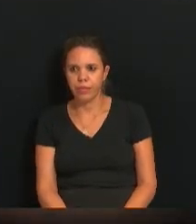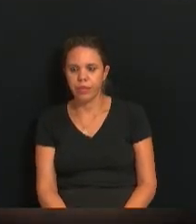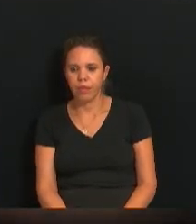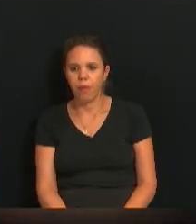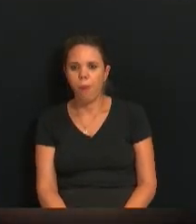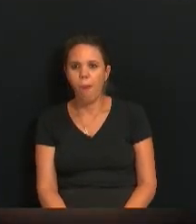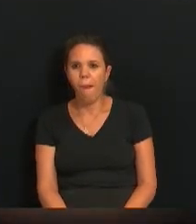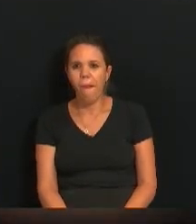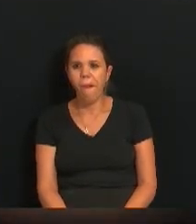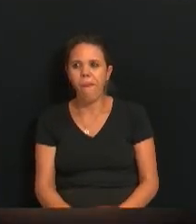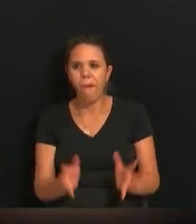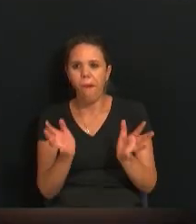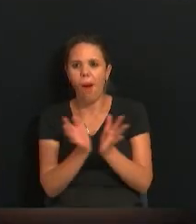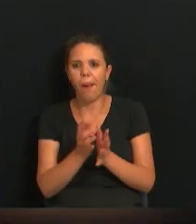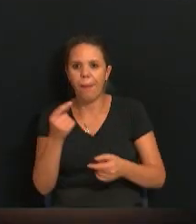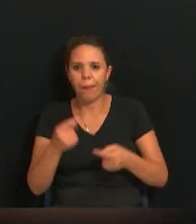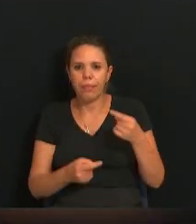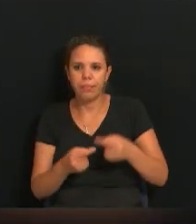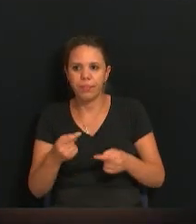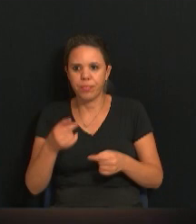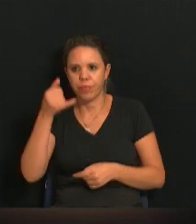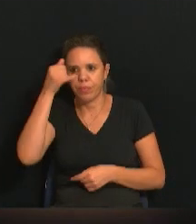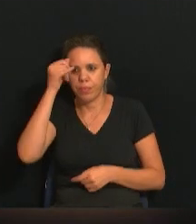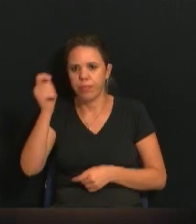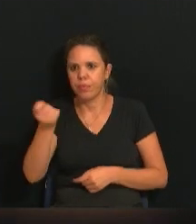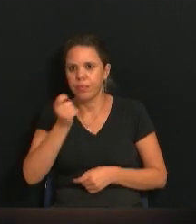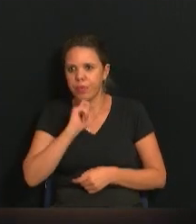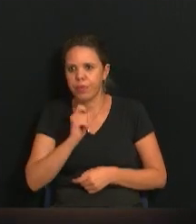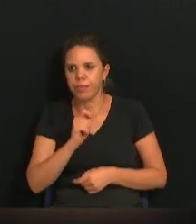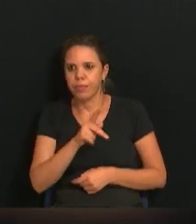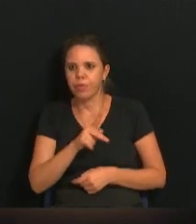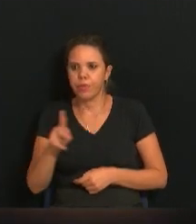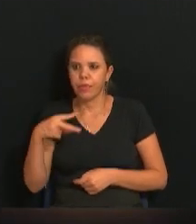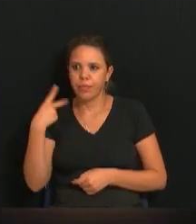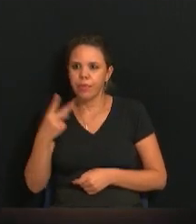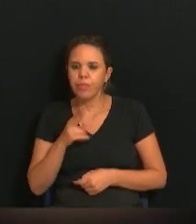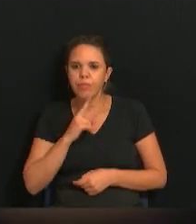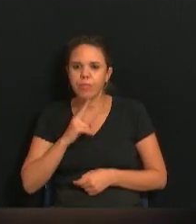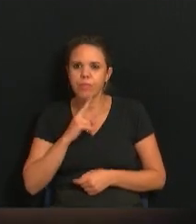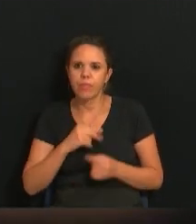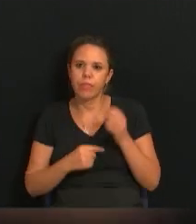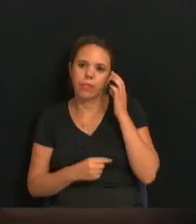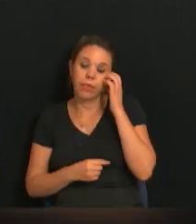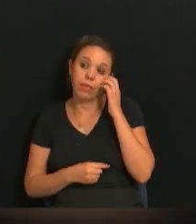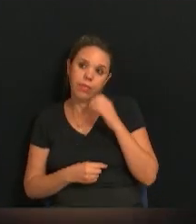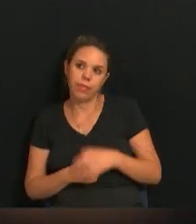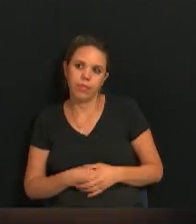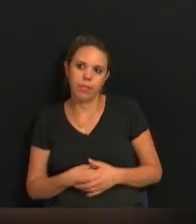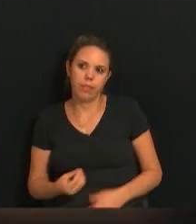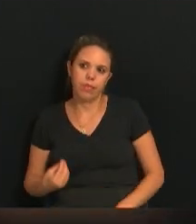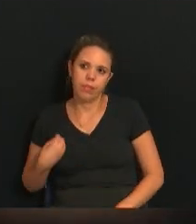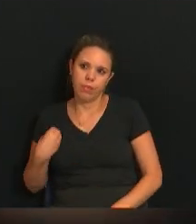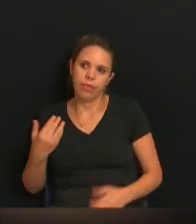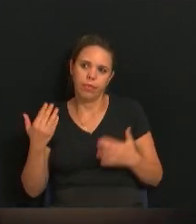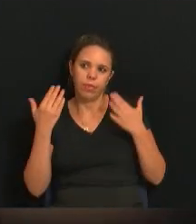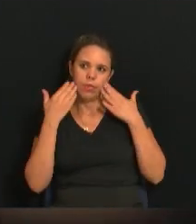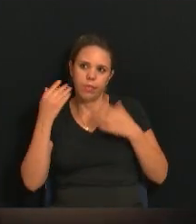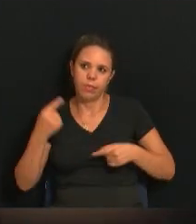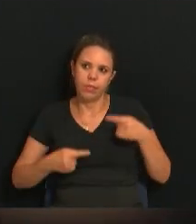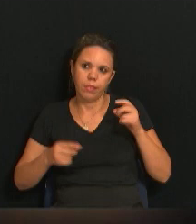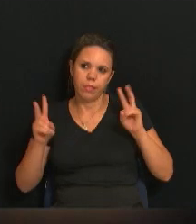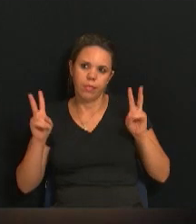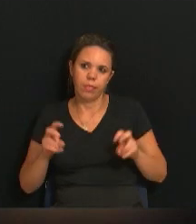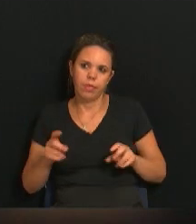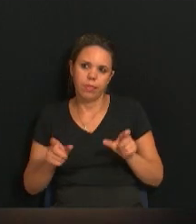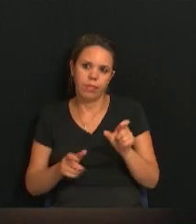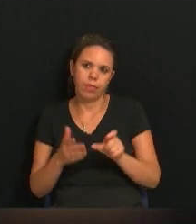A Comissão de Políticas de Prevenção às Drogas, presidida pelo vereador Nelson Ossery, esteve à frente do debate sobre o